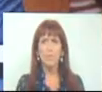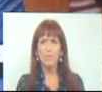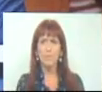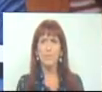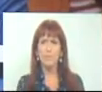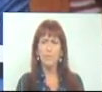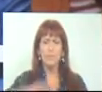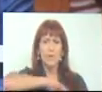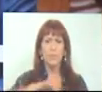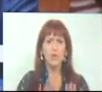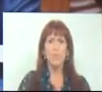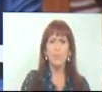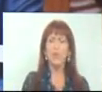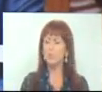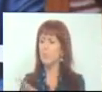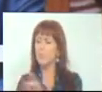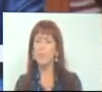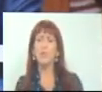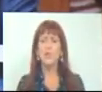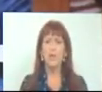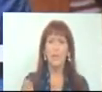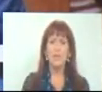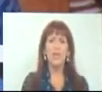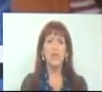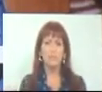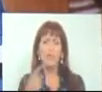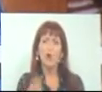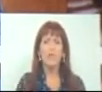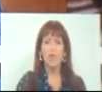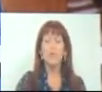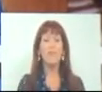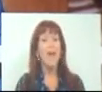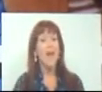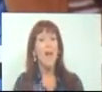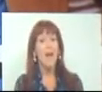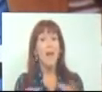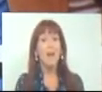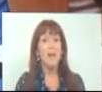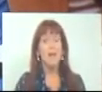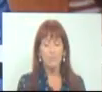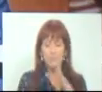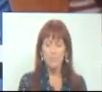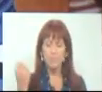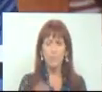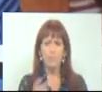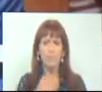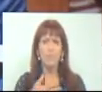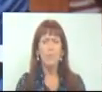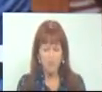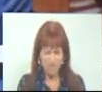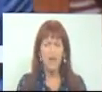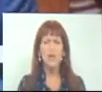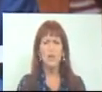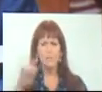retidos e das entradas de capitais reinvestidos. Acarinhamos também neste orçamento a criação de empresas e o fomento do